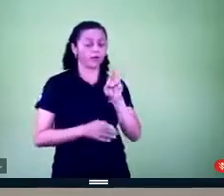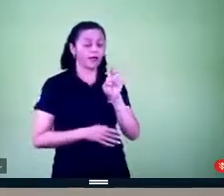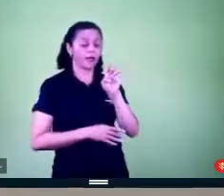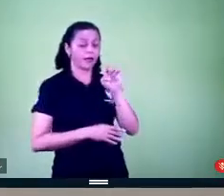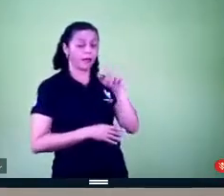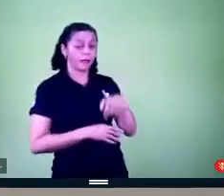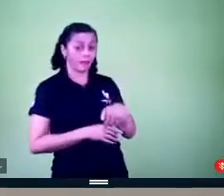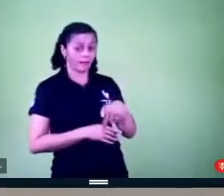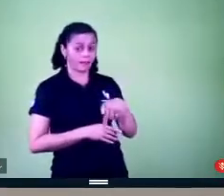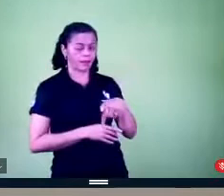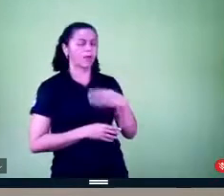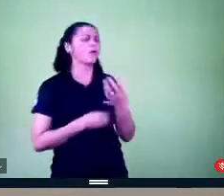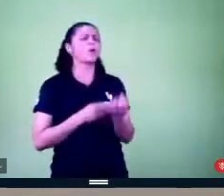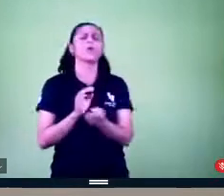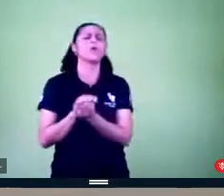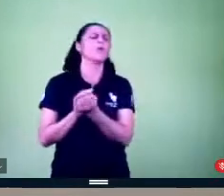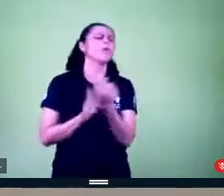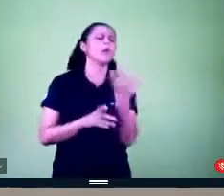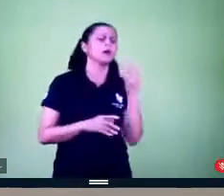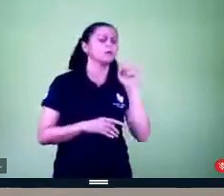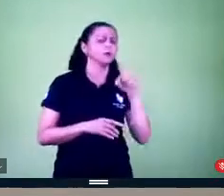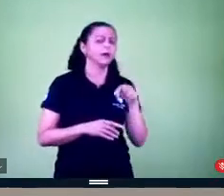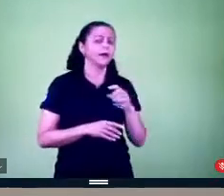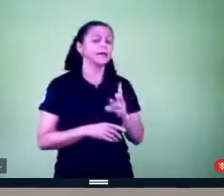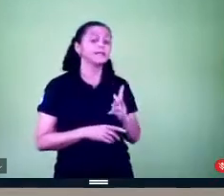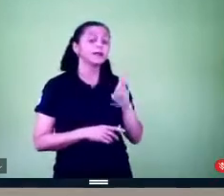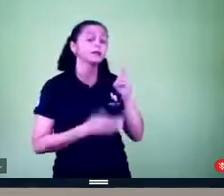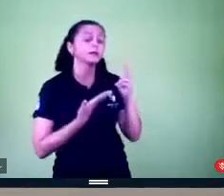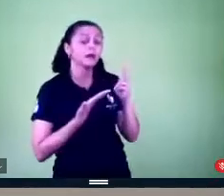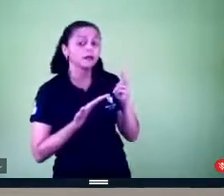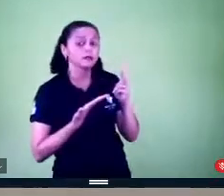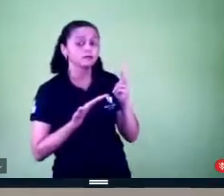cima? Seria a resistência equivalente,